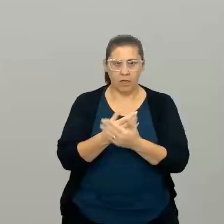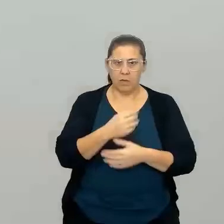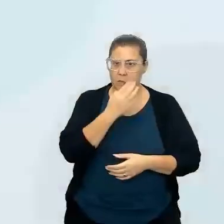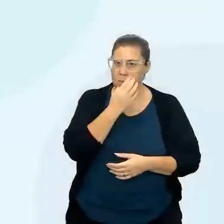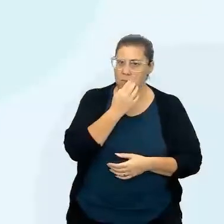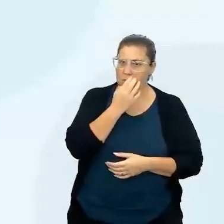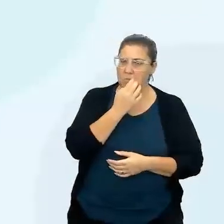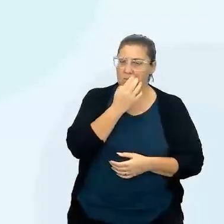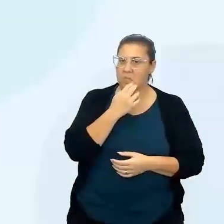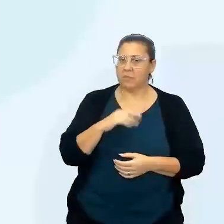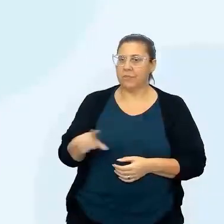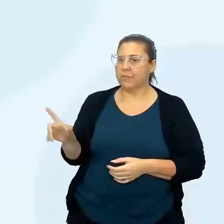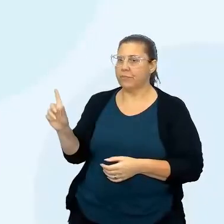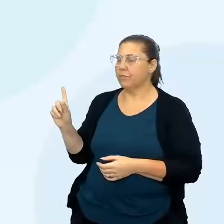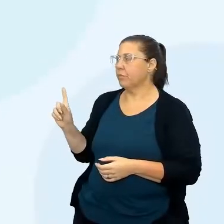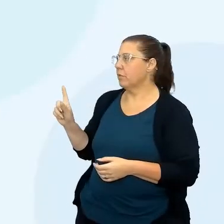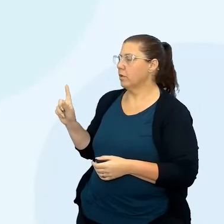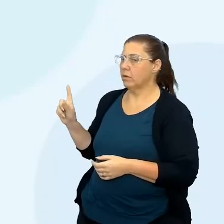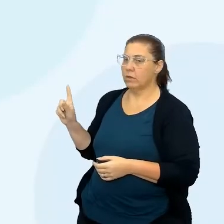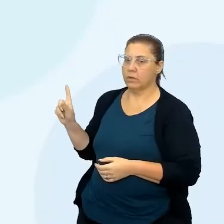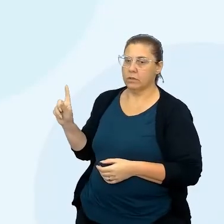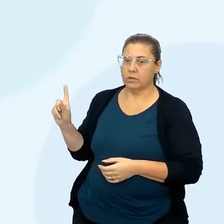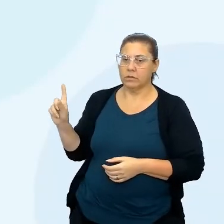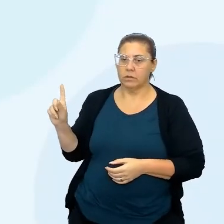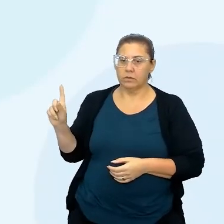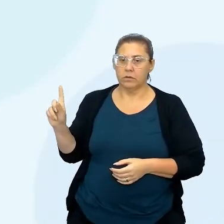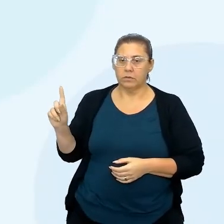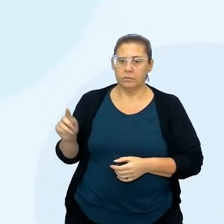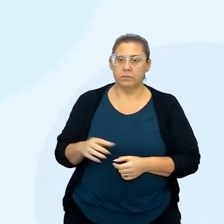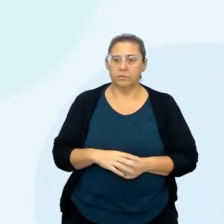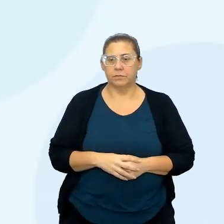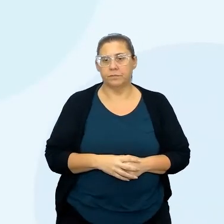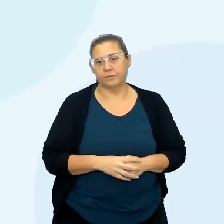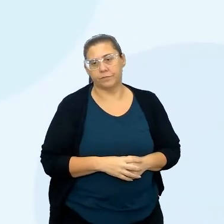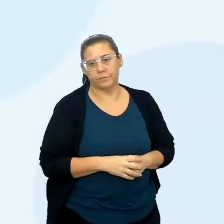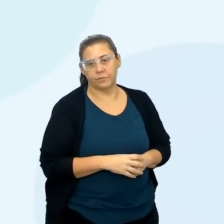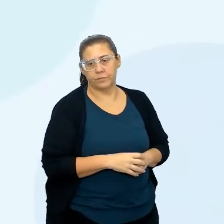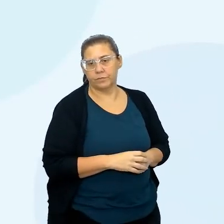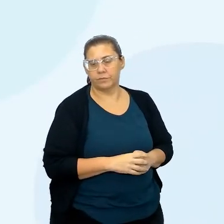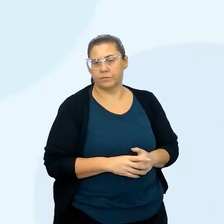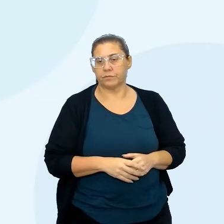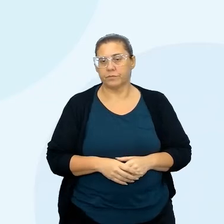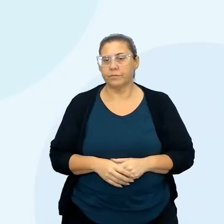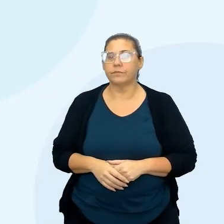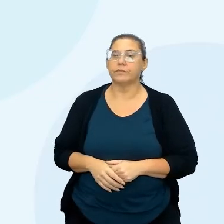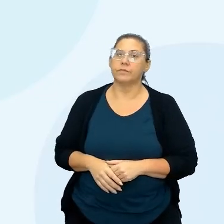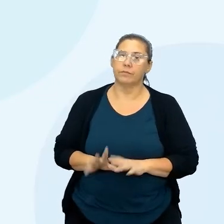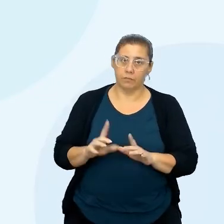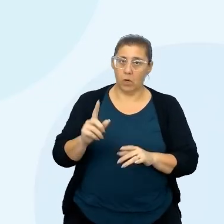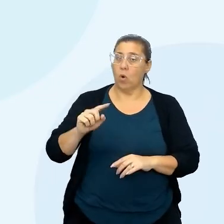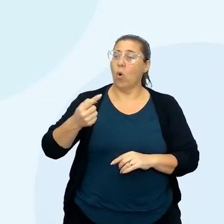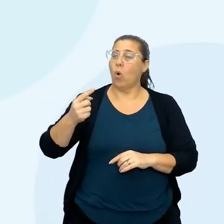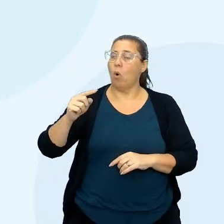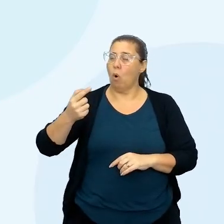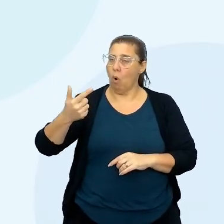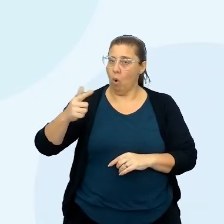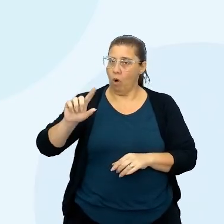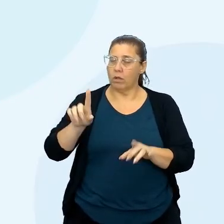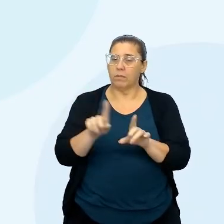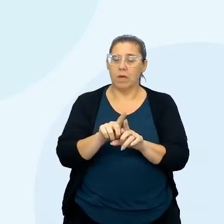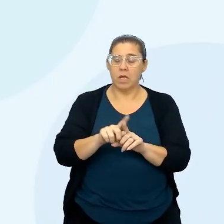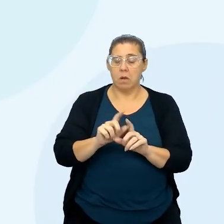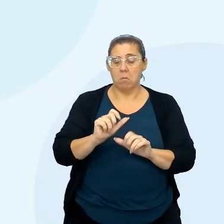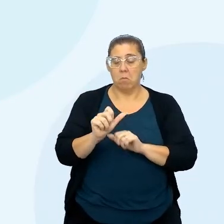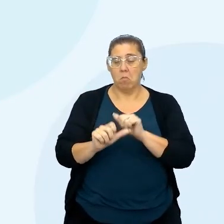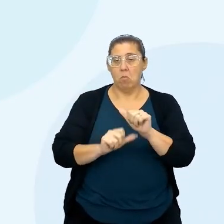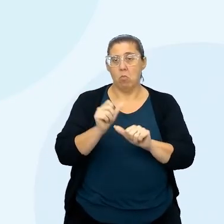para nós aqui também. Meios de produção sob responsabilidade do trabalhador. Essa é uma outra questão que muda também o cenário